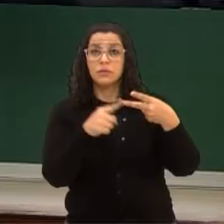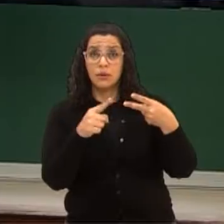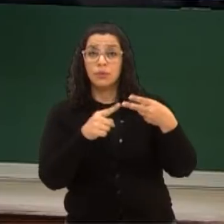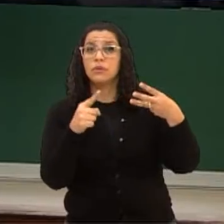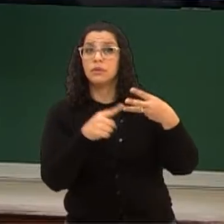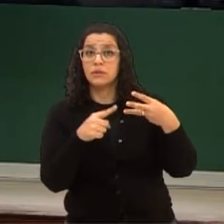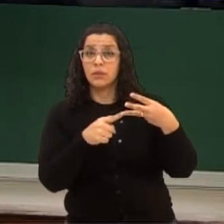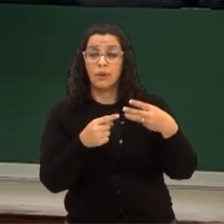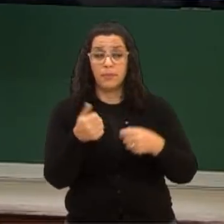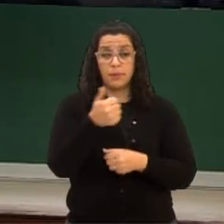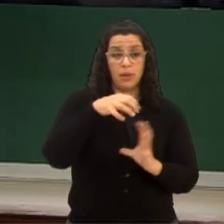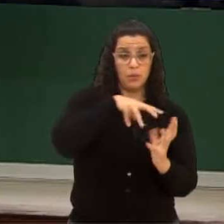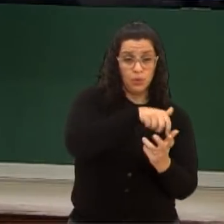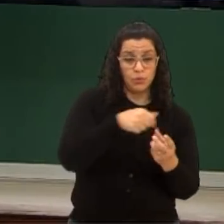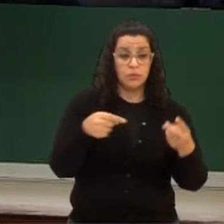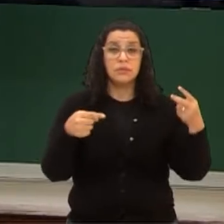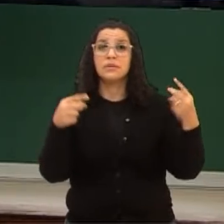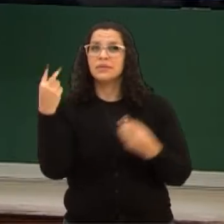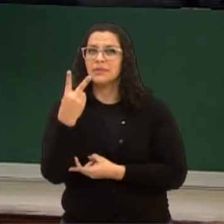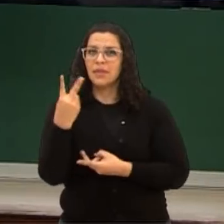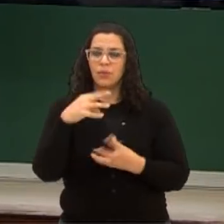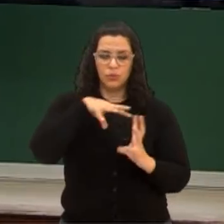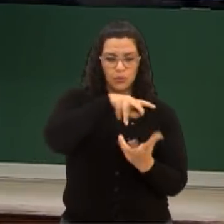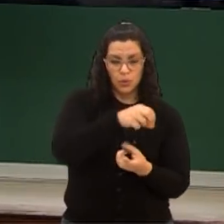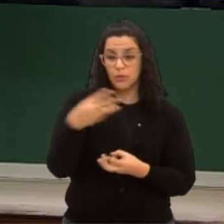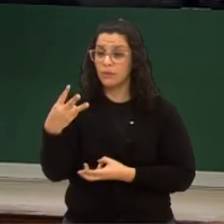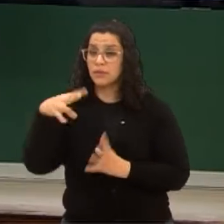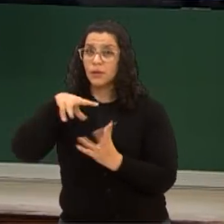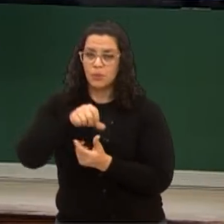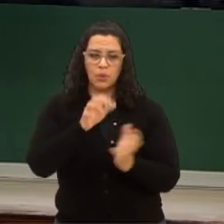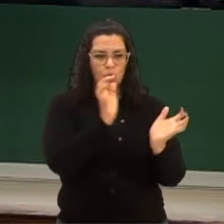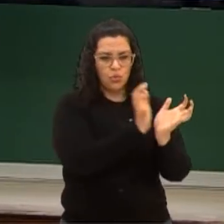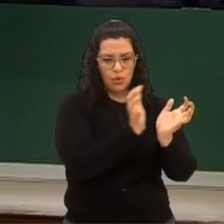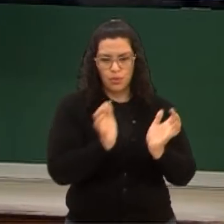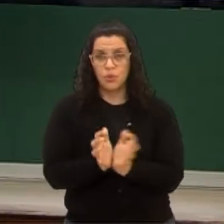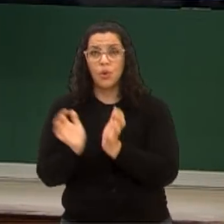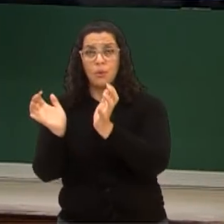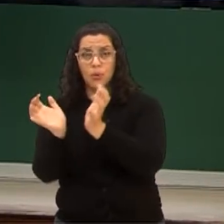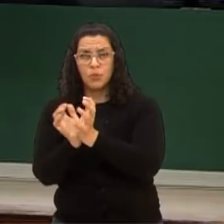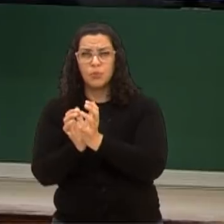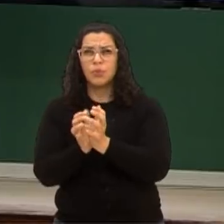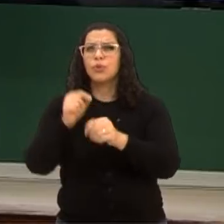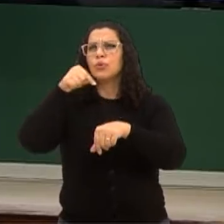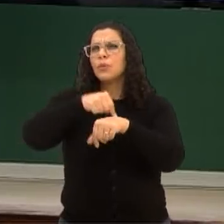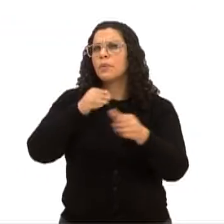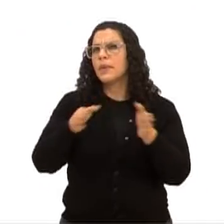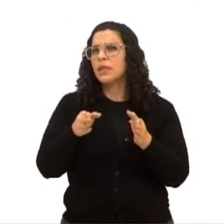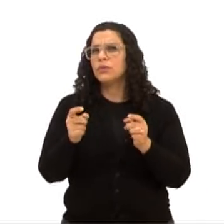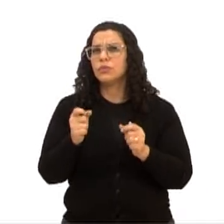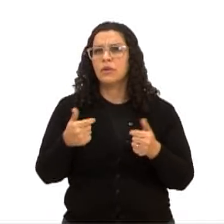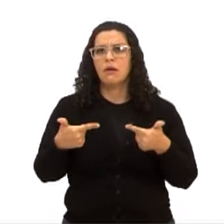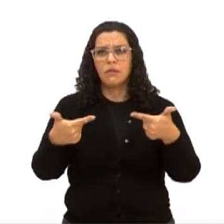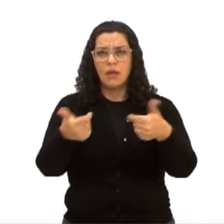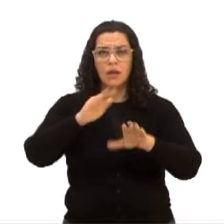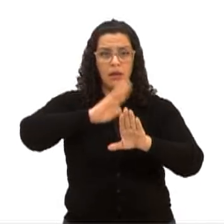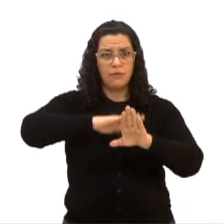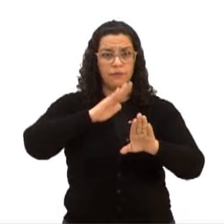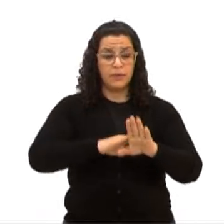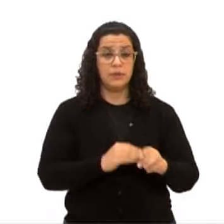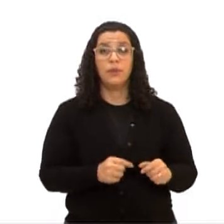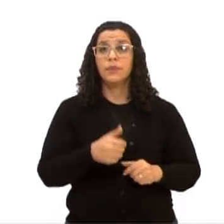e terceiro mundo. Quem seriam esses três mundos a essa época da Guerra Fria? O primeiro